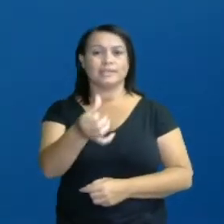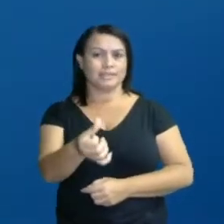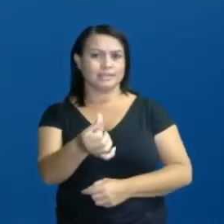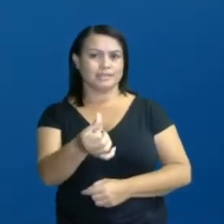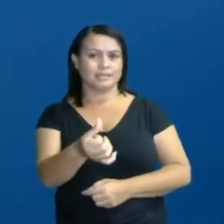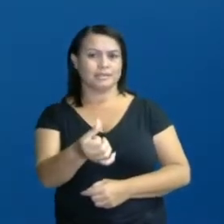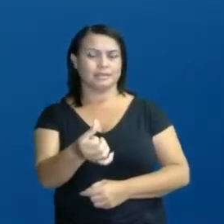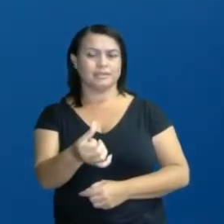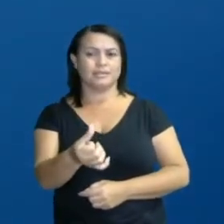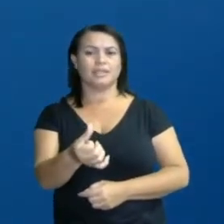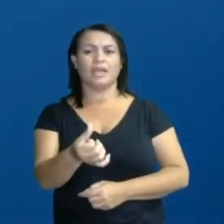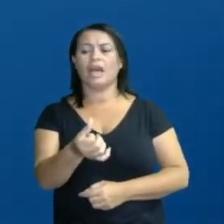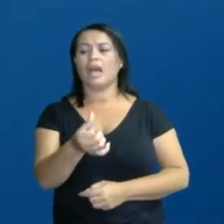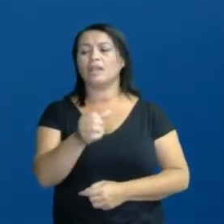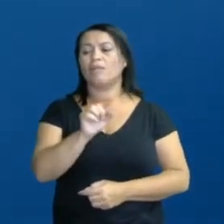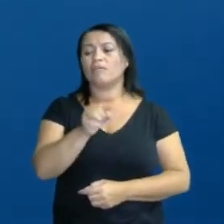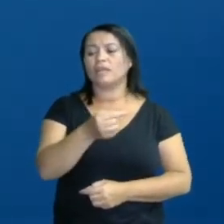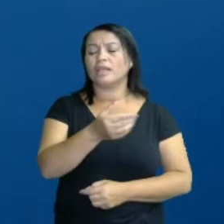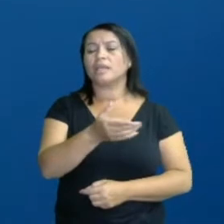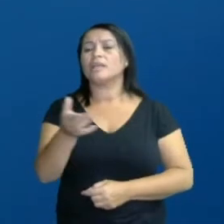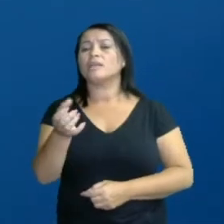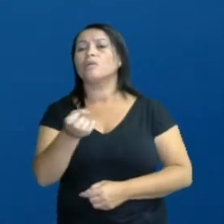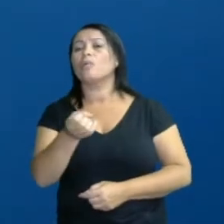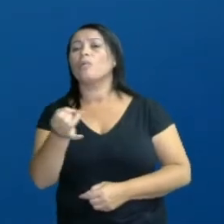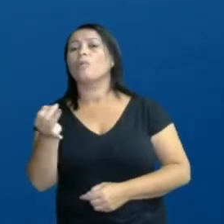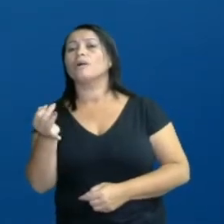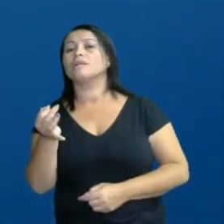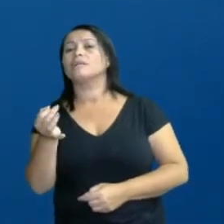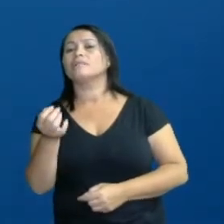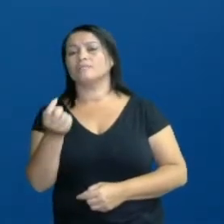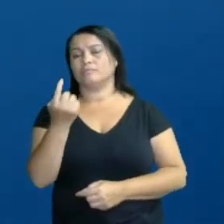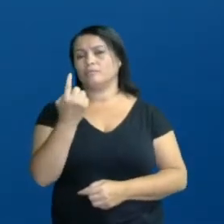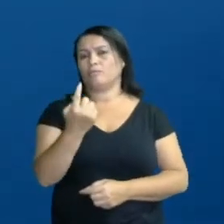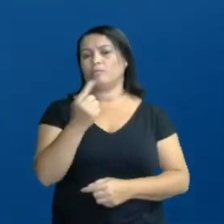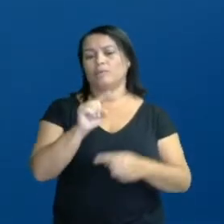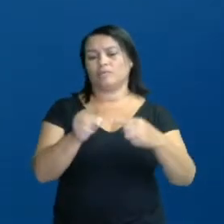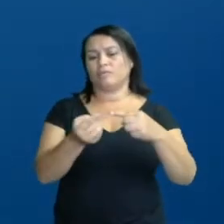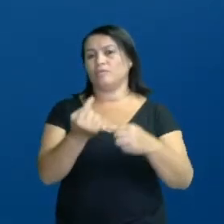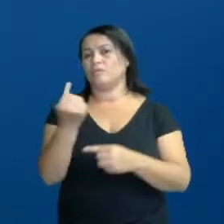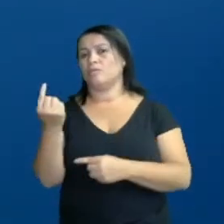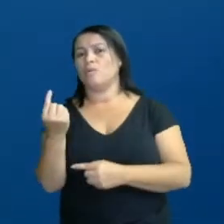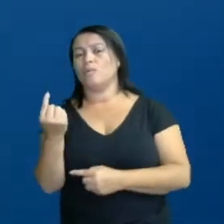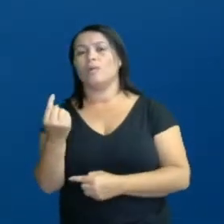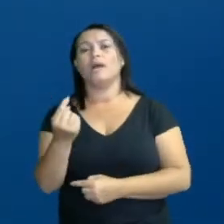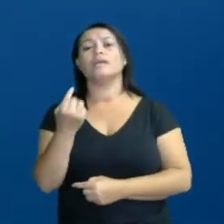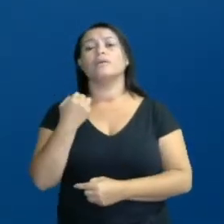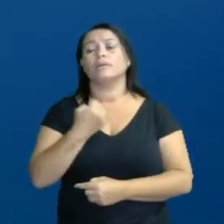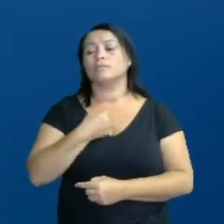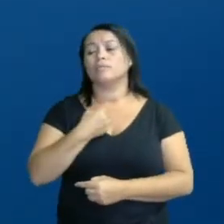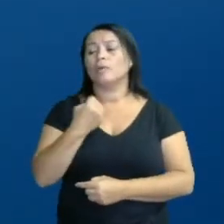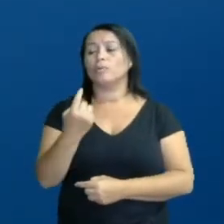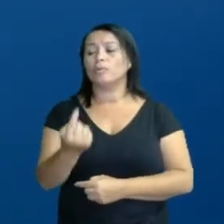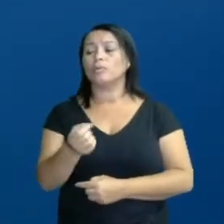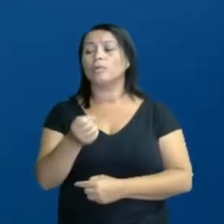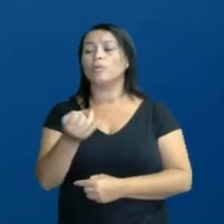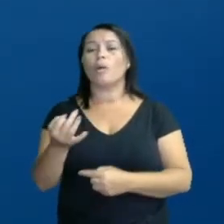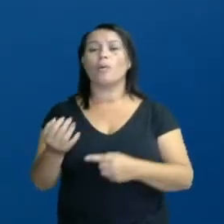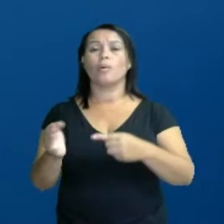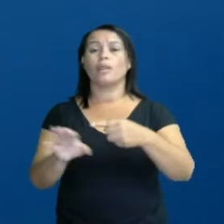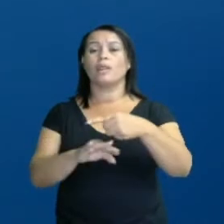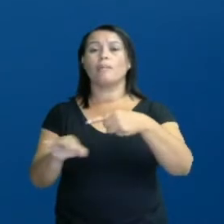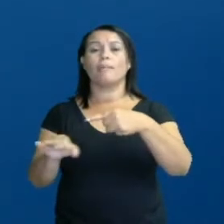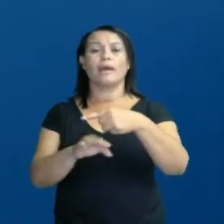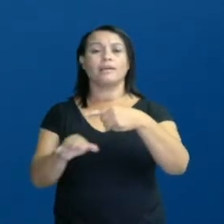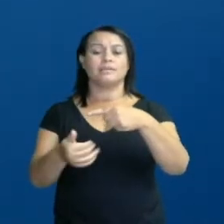5,6. O 5, a vírgula está aqui, ó. Depois da vírgula, eu tenho quantas casas? Uma casa só. Então, quer dizer que esse meu número, ele está em que base? Está na